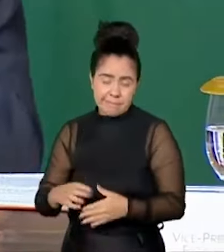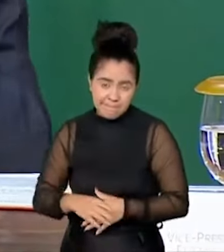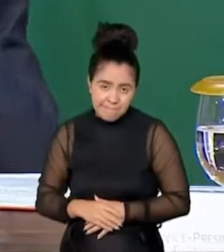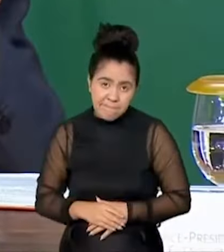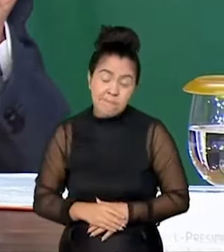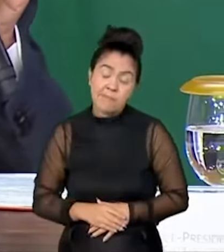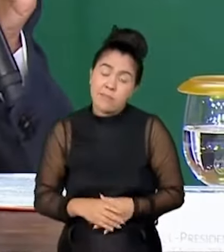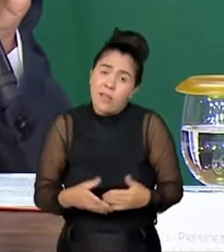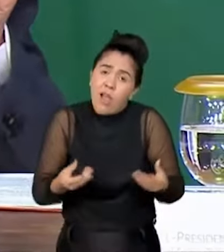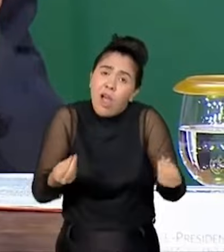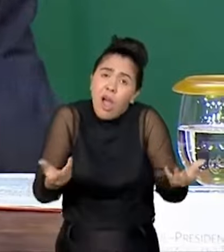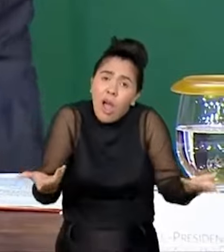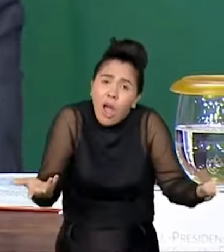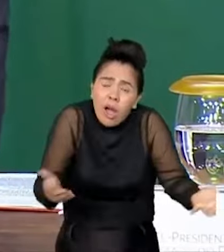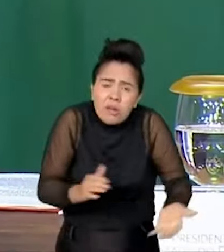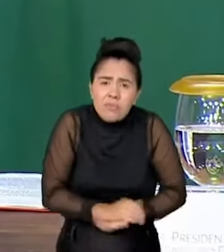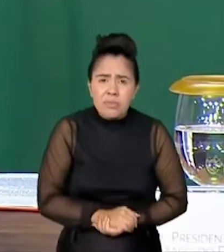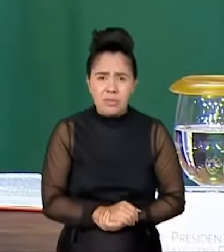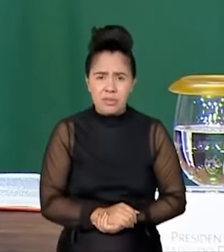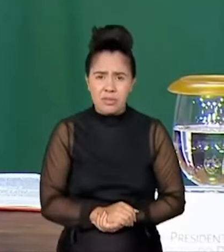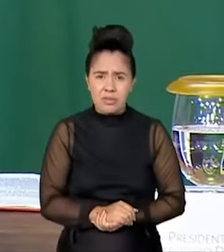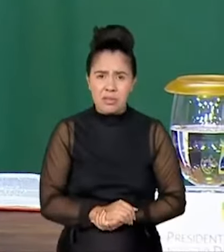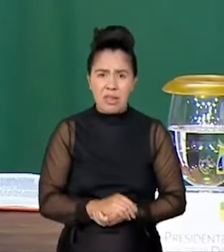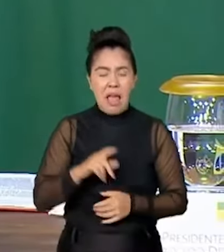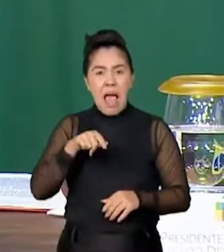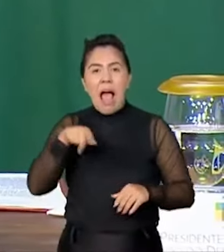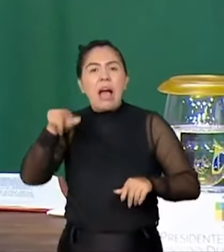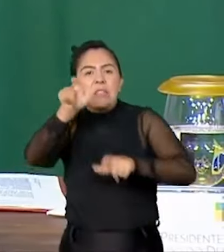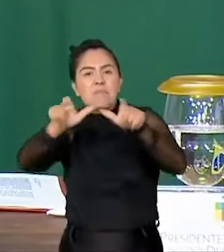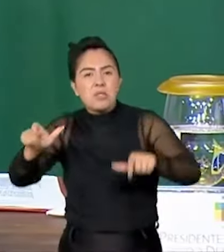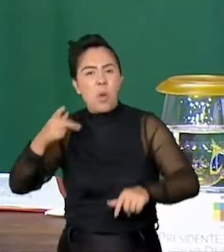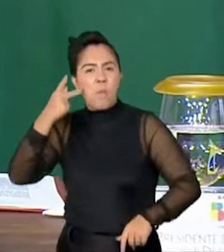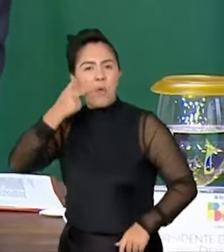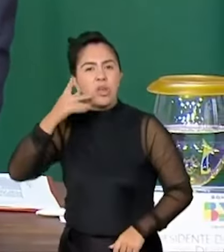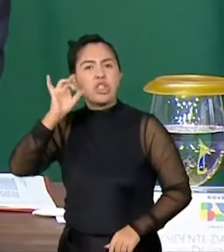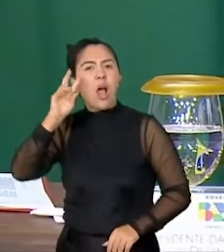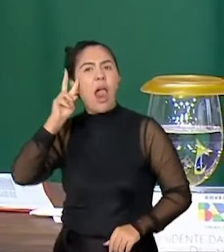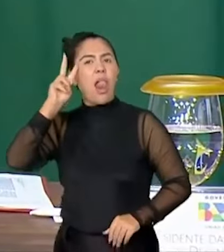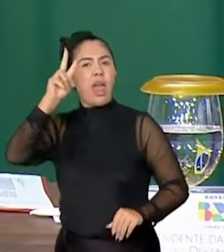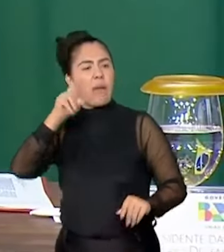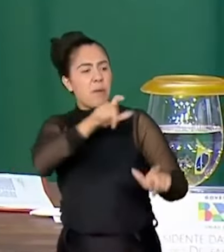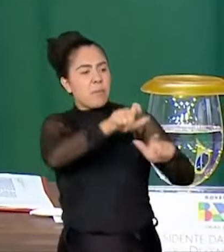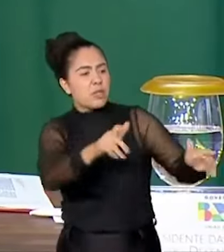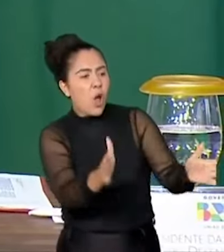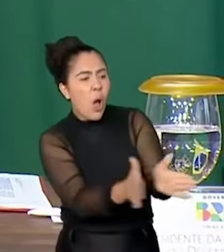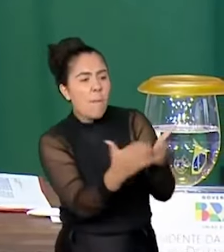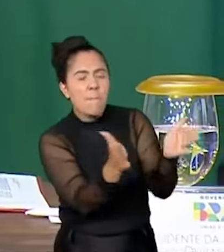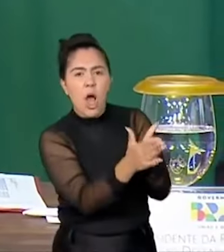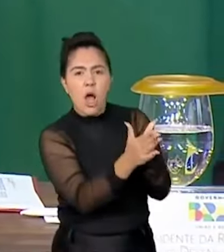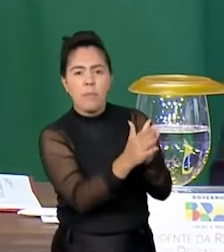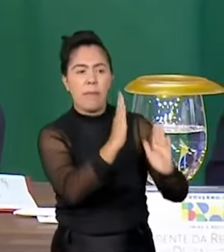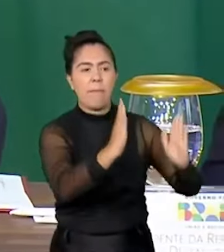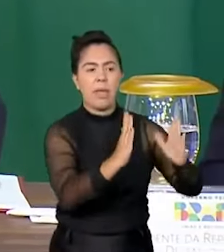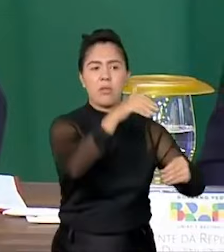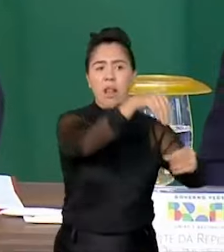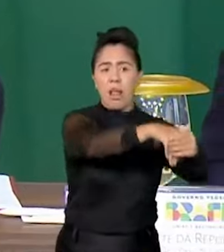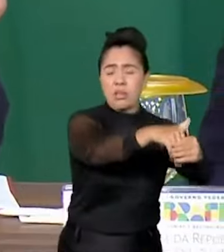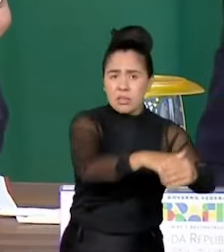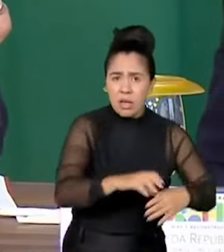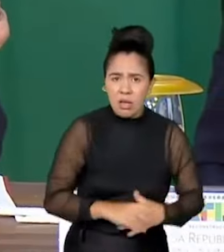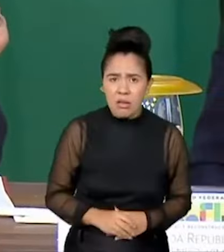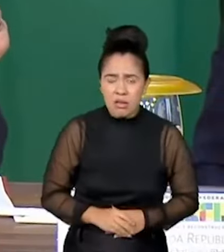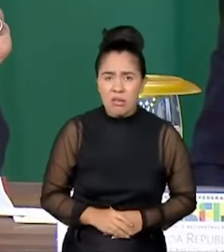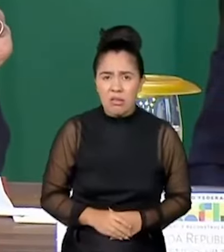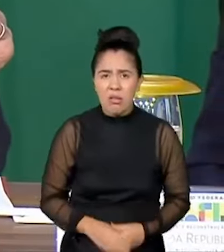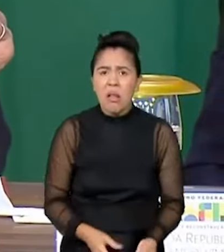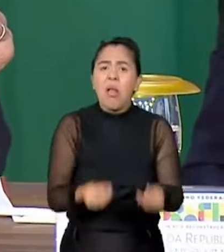Ora, como o pobre só é lembrado em época de eleição ou quando o IBGE faz uma pesquisa, para que